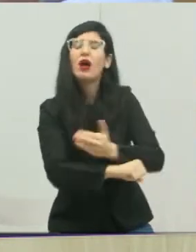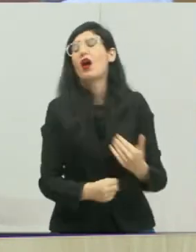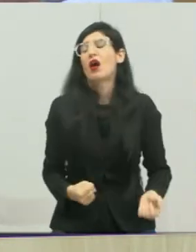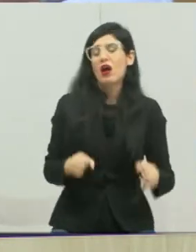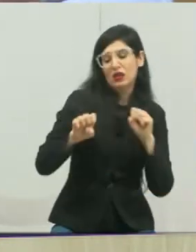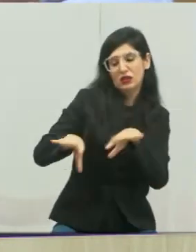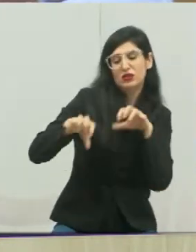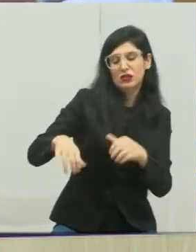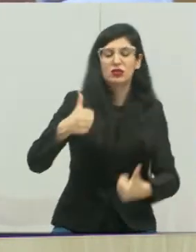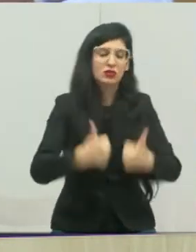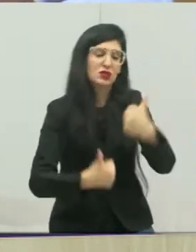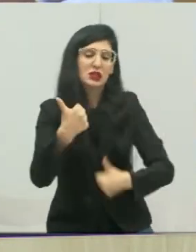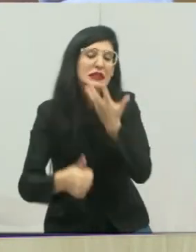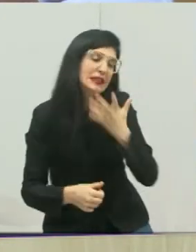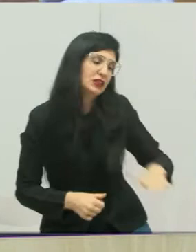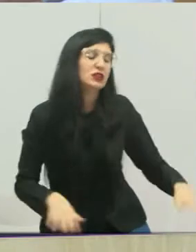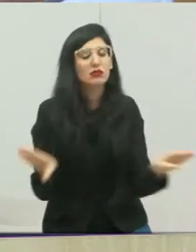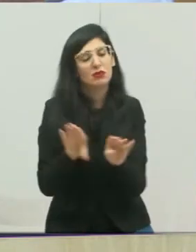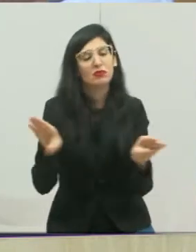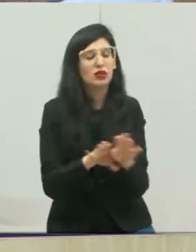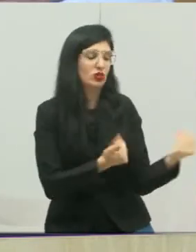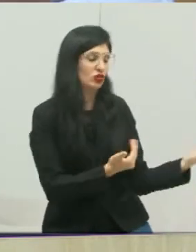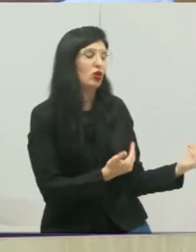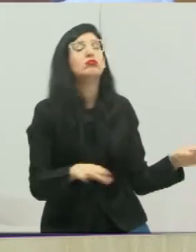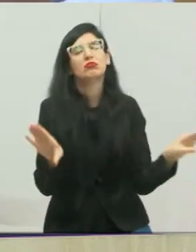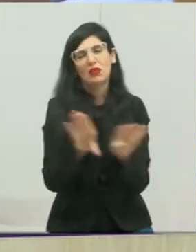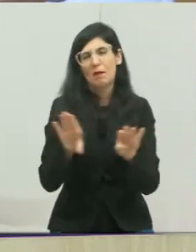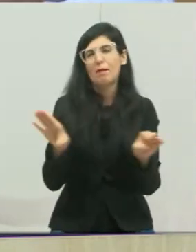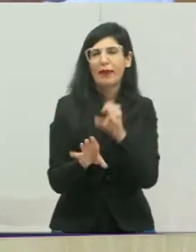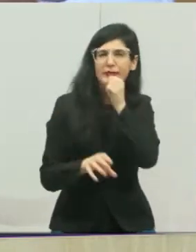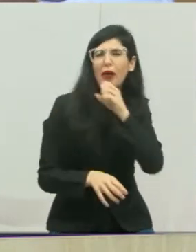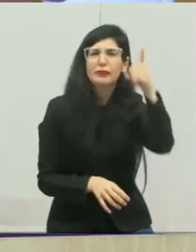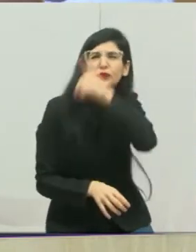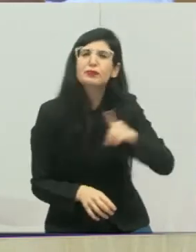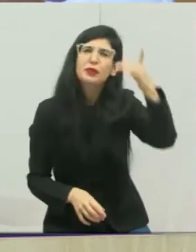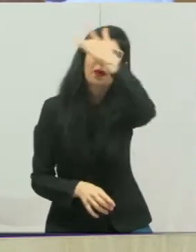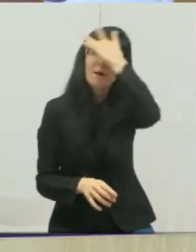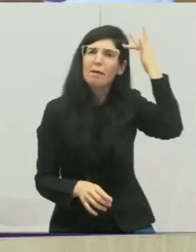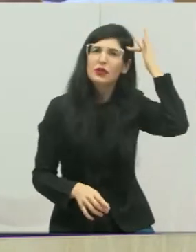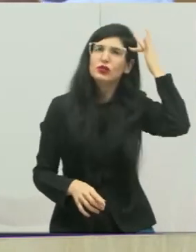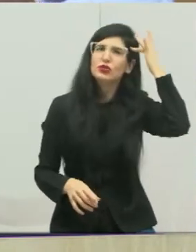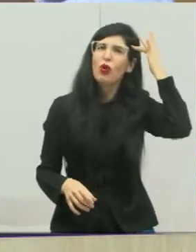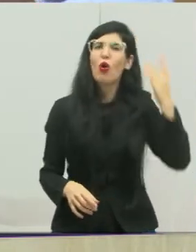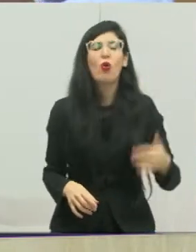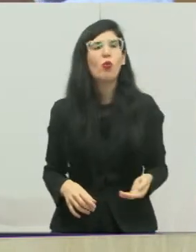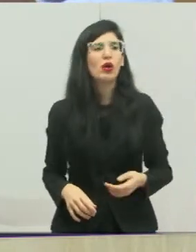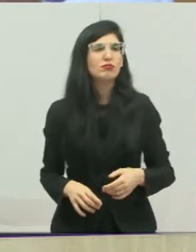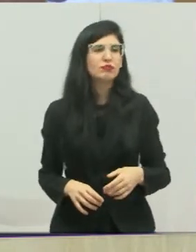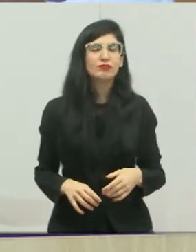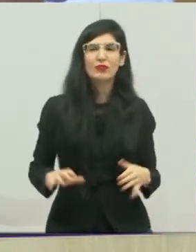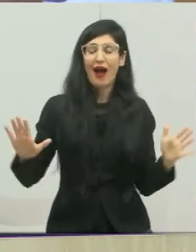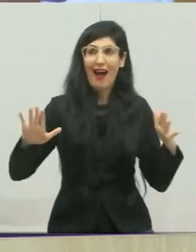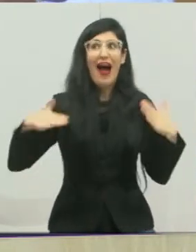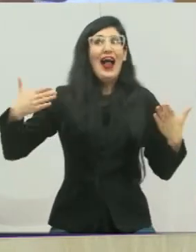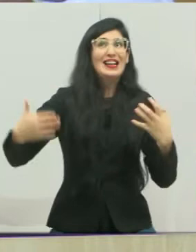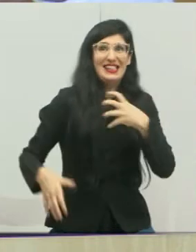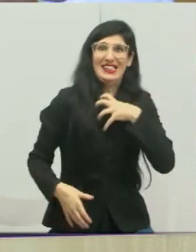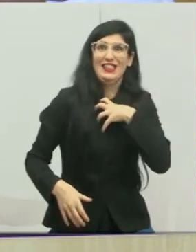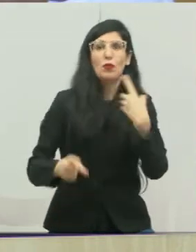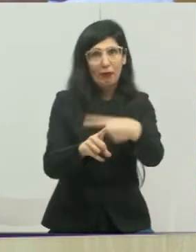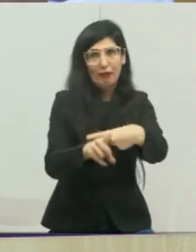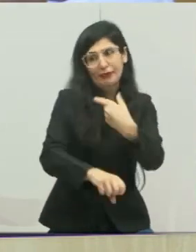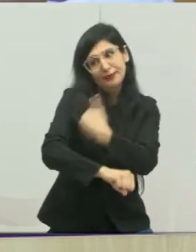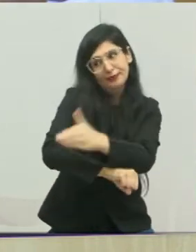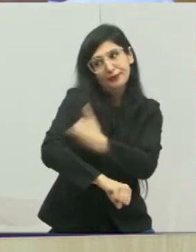jovens, servindo também para diversão no final de semana. Assim exposto, solicitamos a devida autorização para